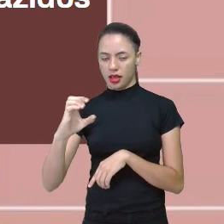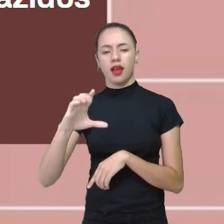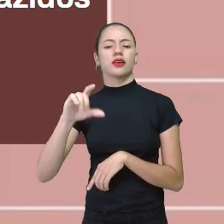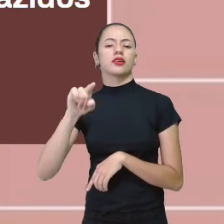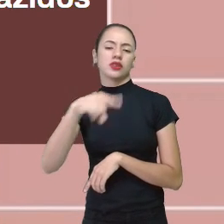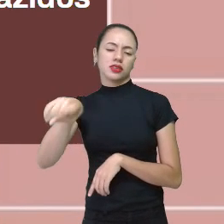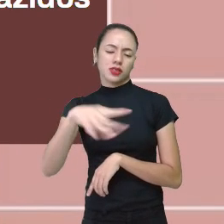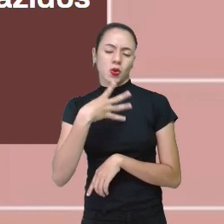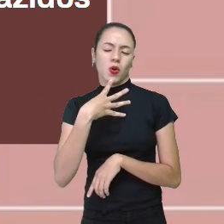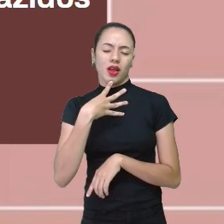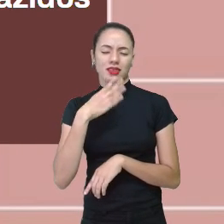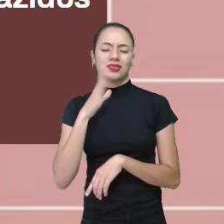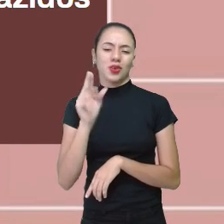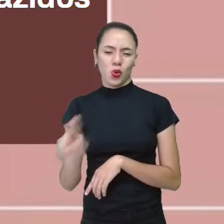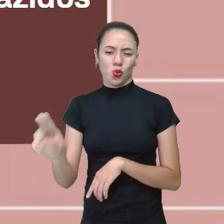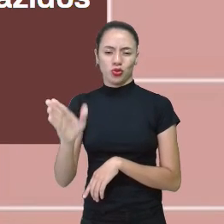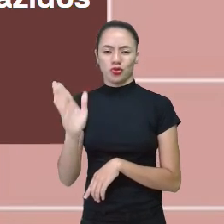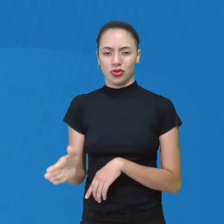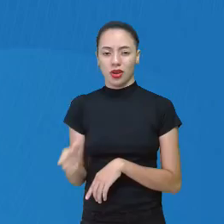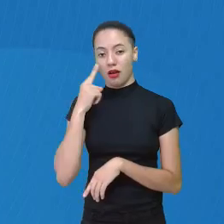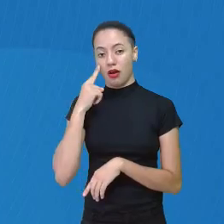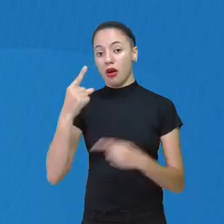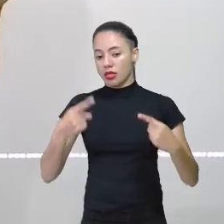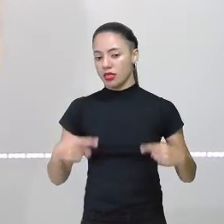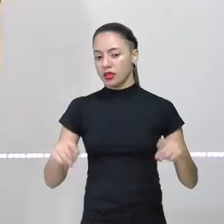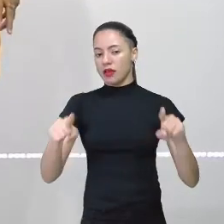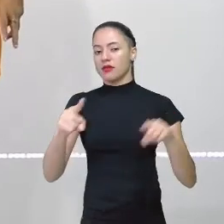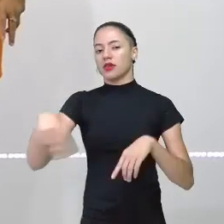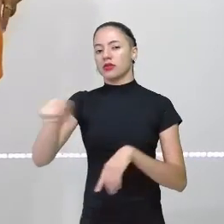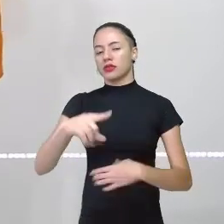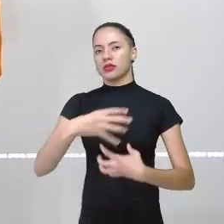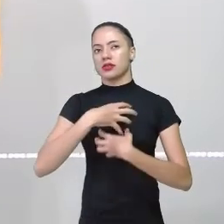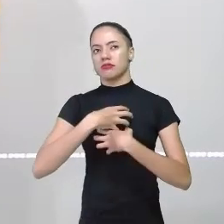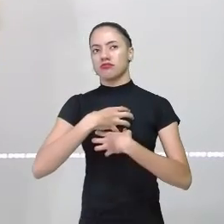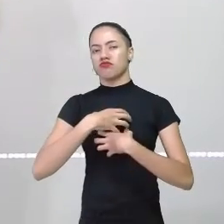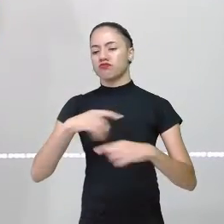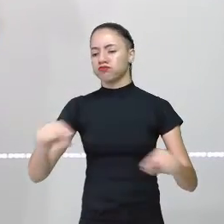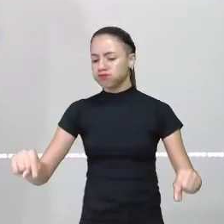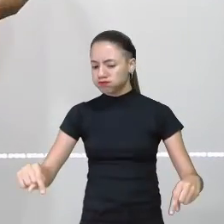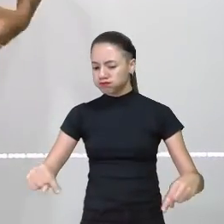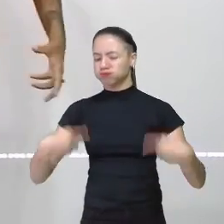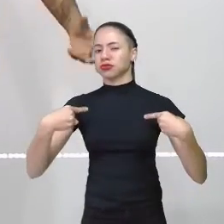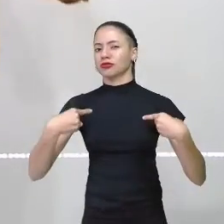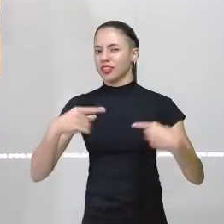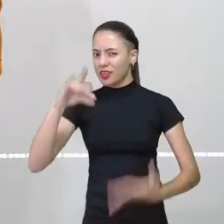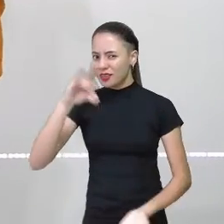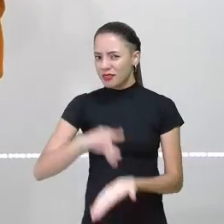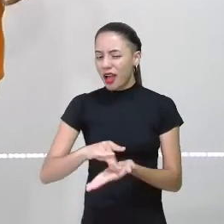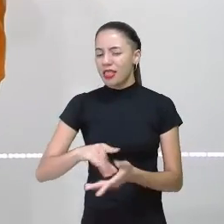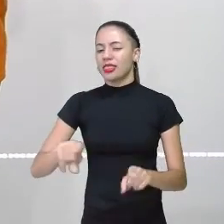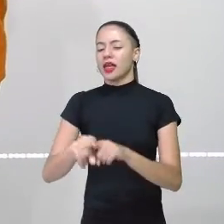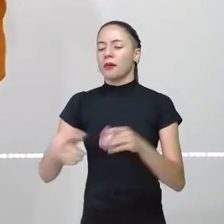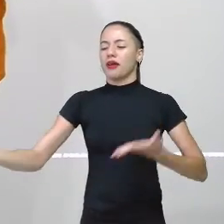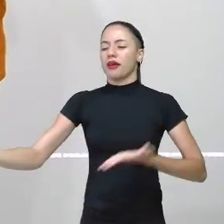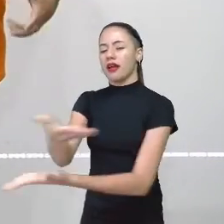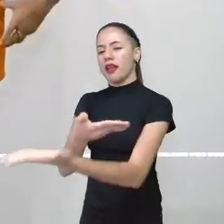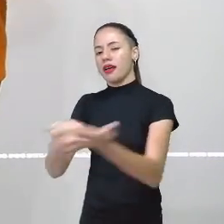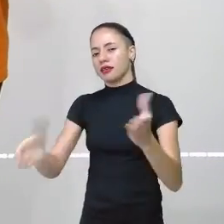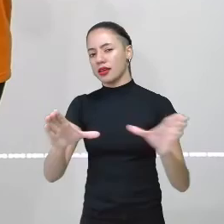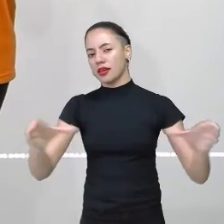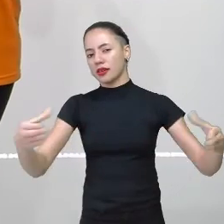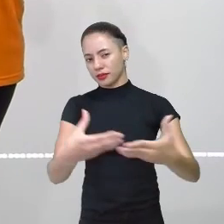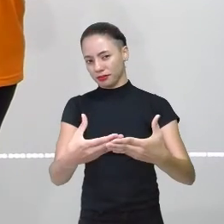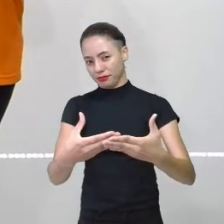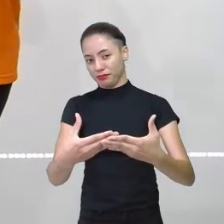estão utilizando. Então tá aí o desafio, para vocês se sentirem realmente desafiados e desafiadas, essa interação entre vocês.